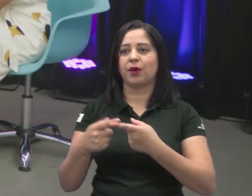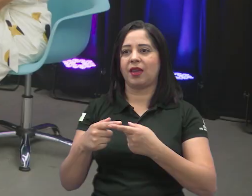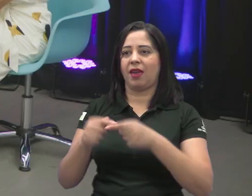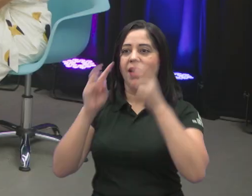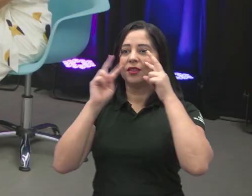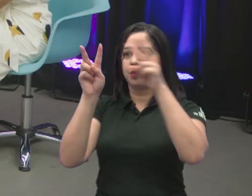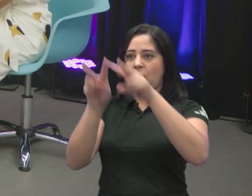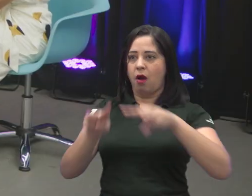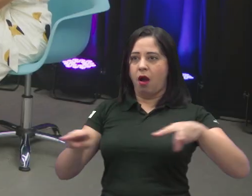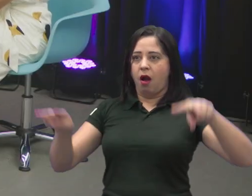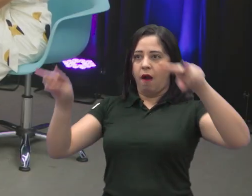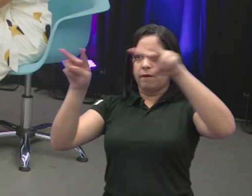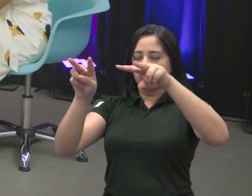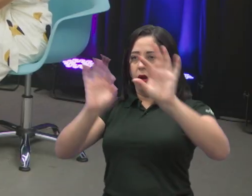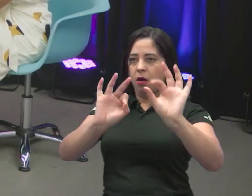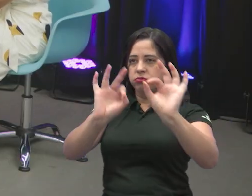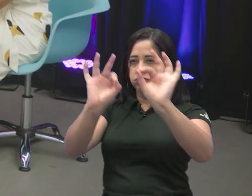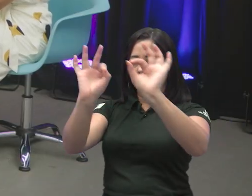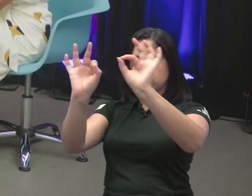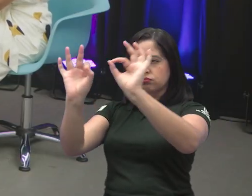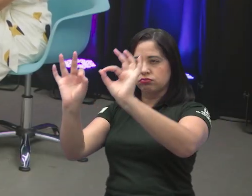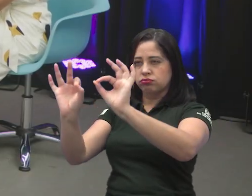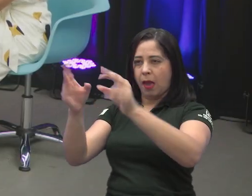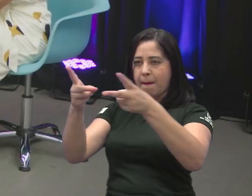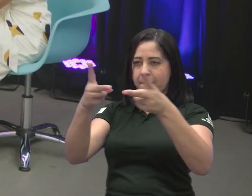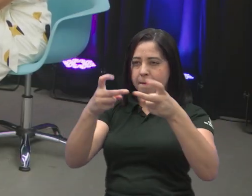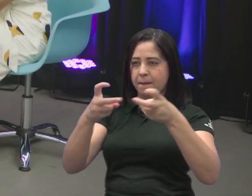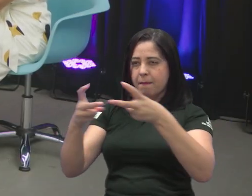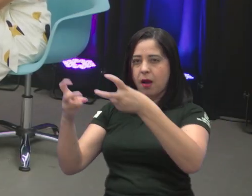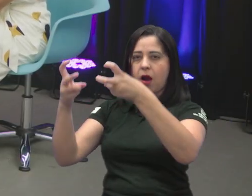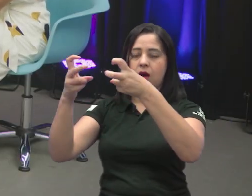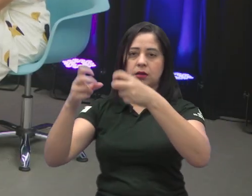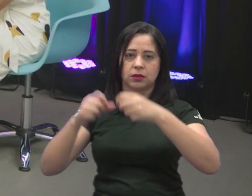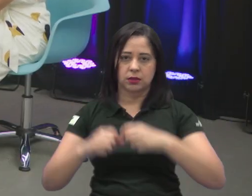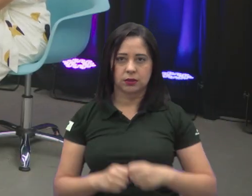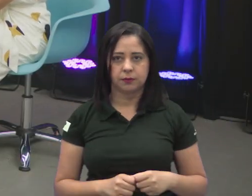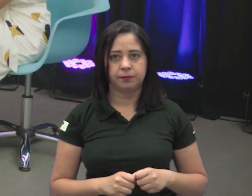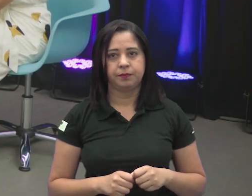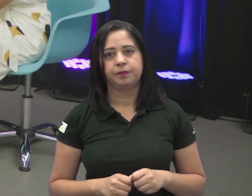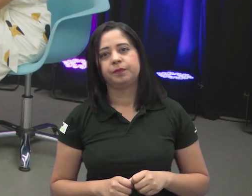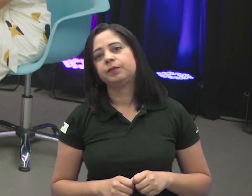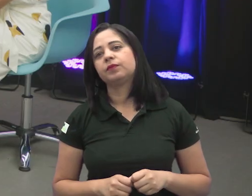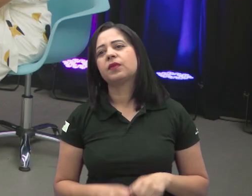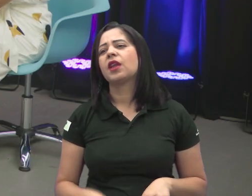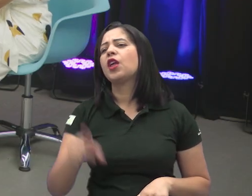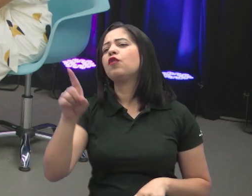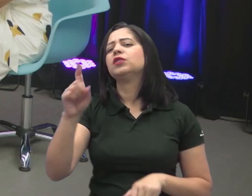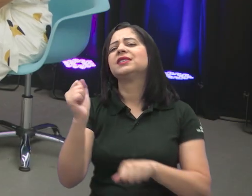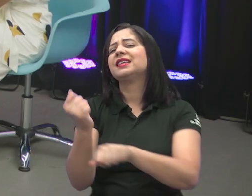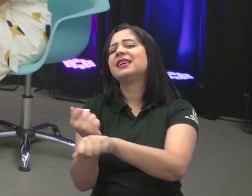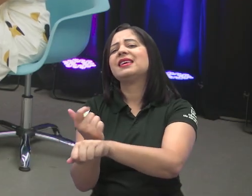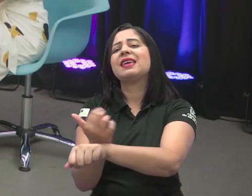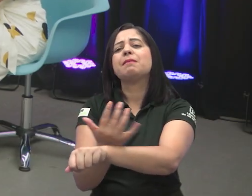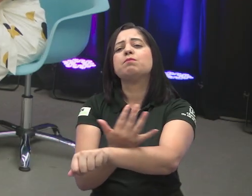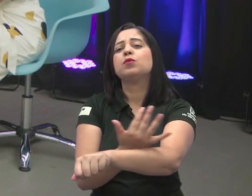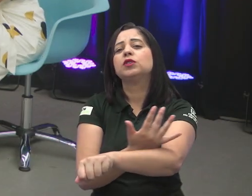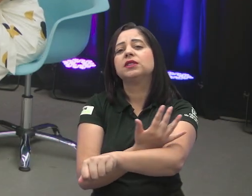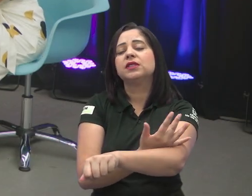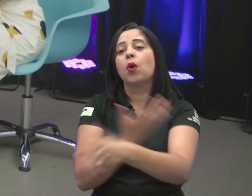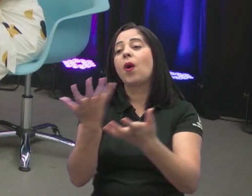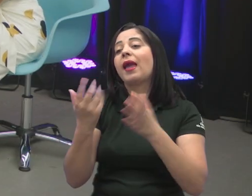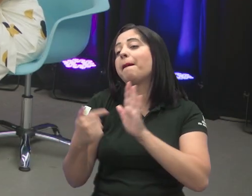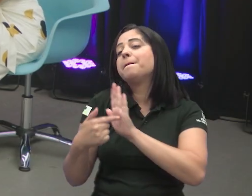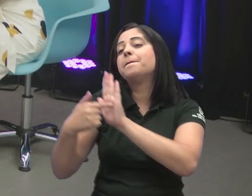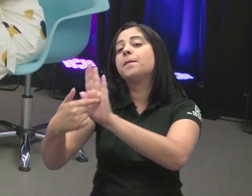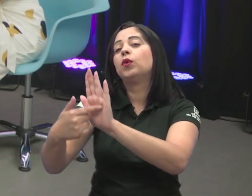a gente consegue experienciar ali através da observação, né? E qual é a emoção que você busca despertar